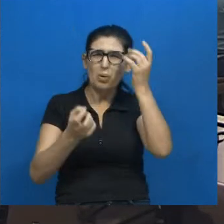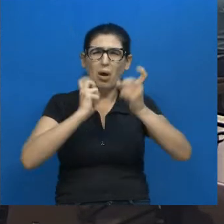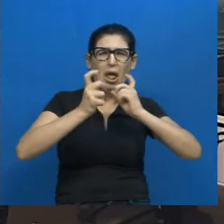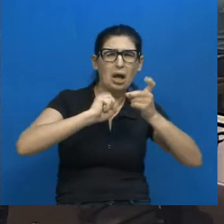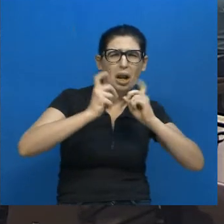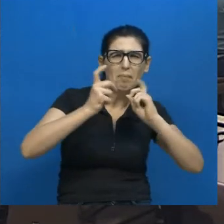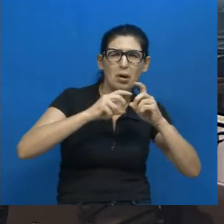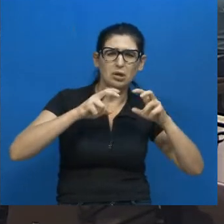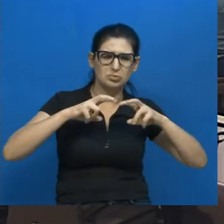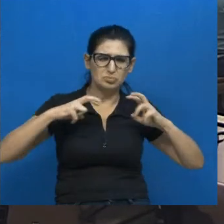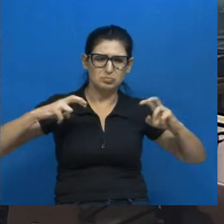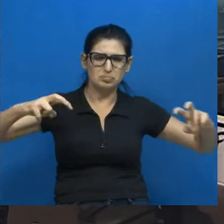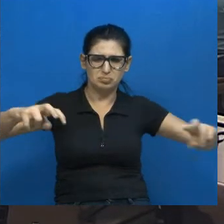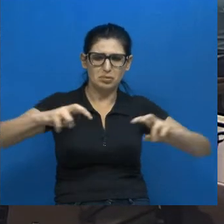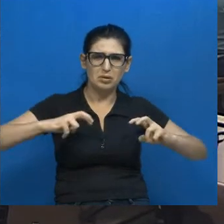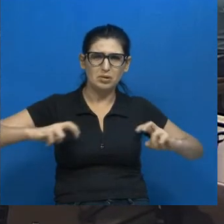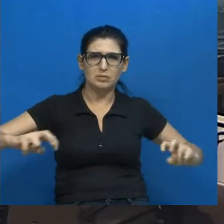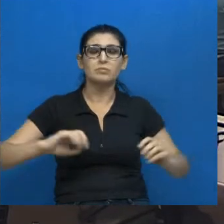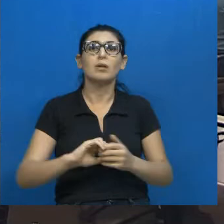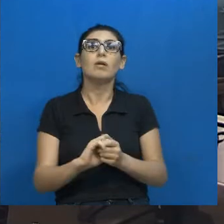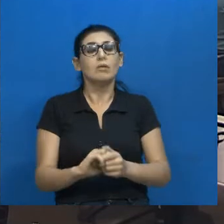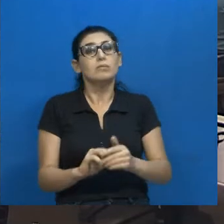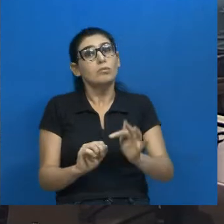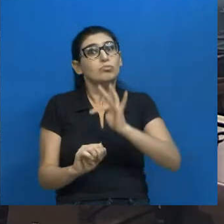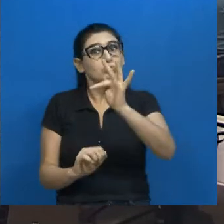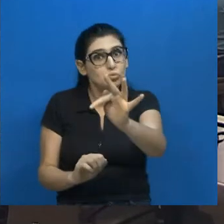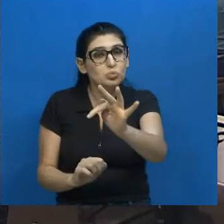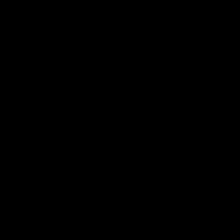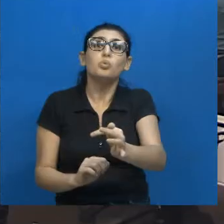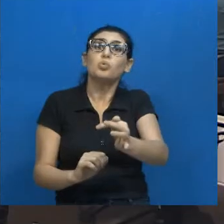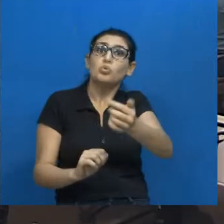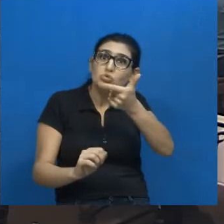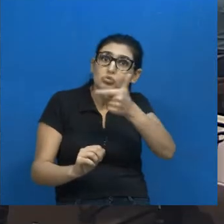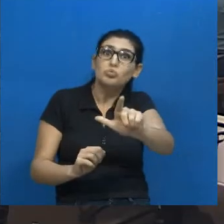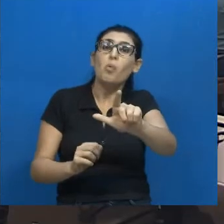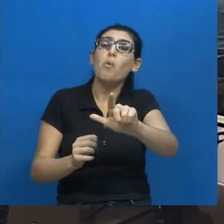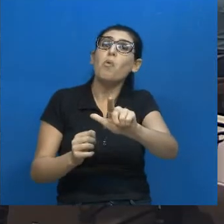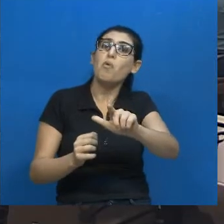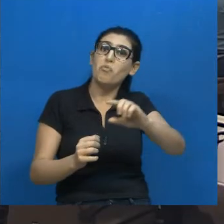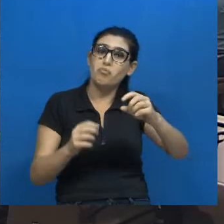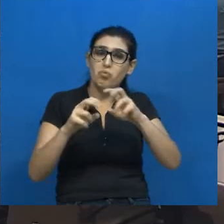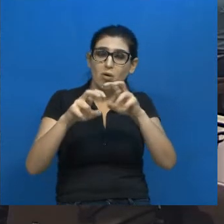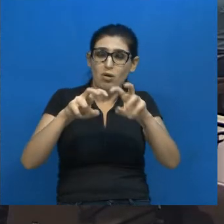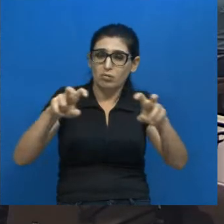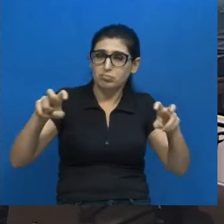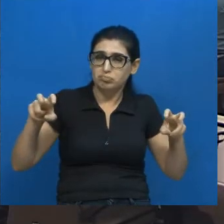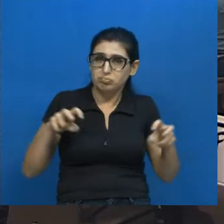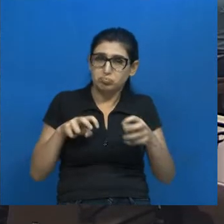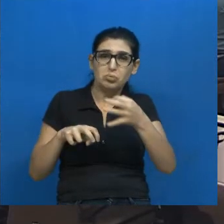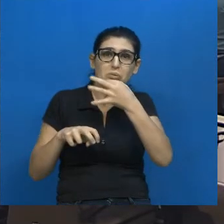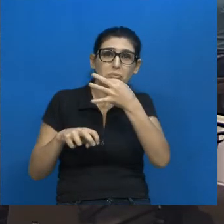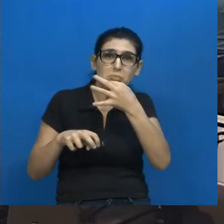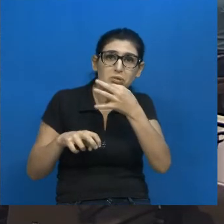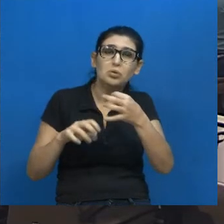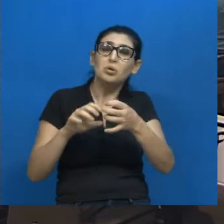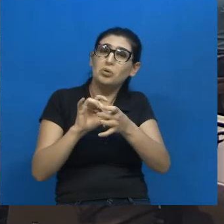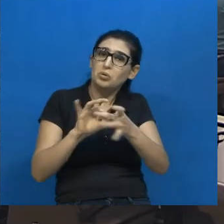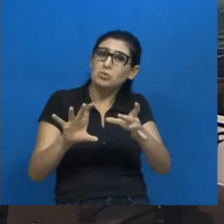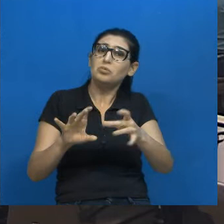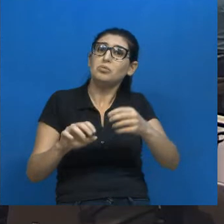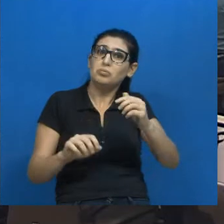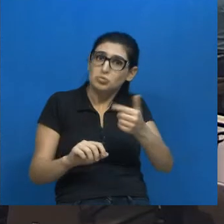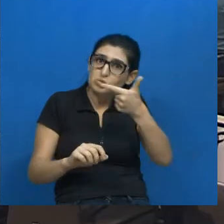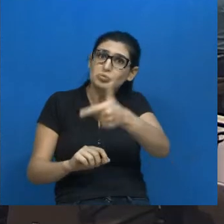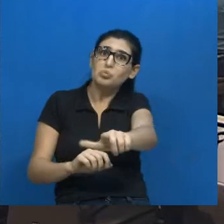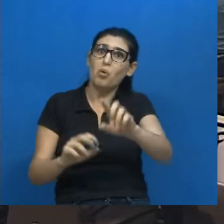Já vai ter mais audiências aí, já tem um compromisso da secretaria, né? Então vamos só aproveitar esse momento,